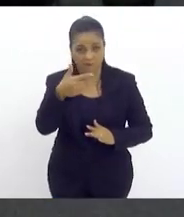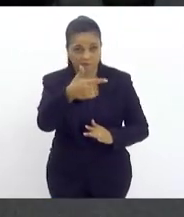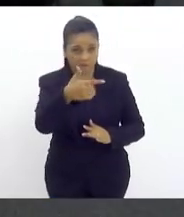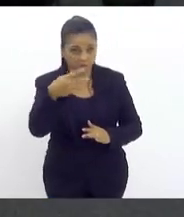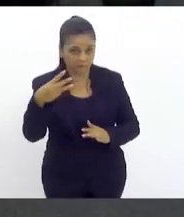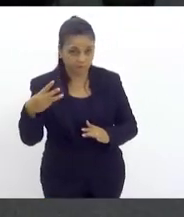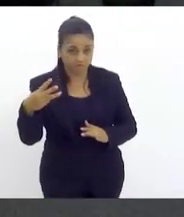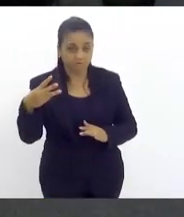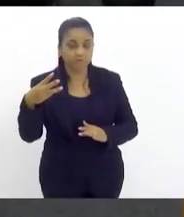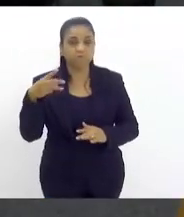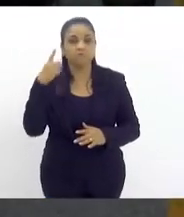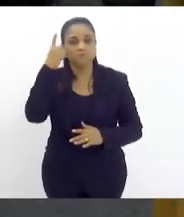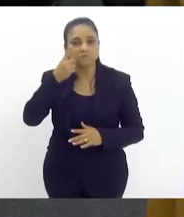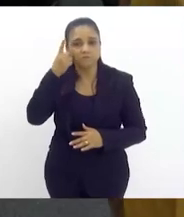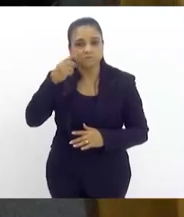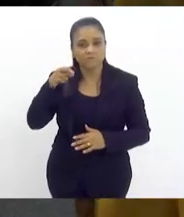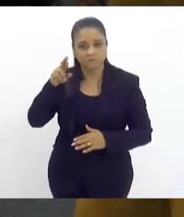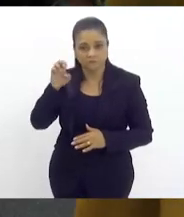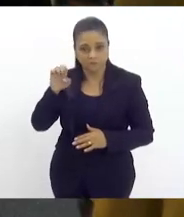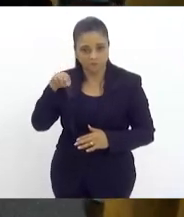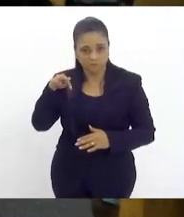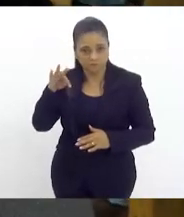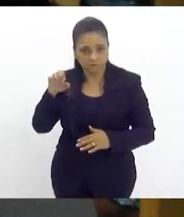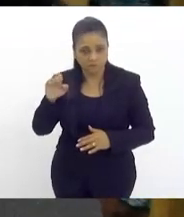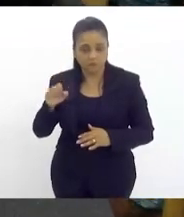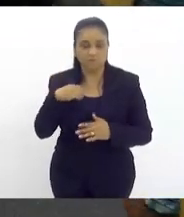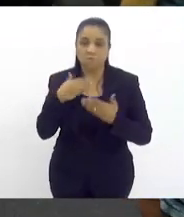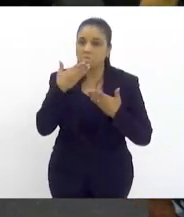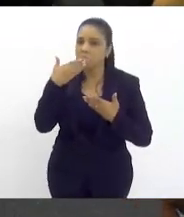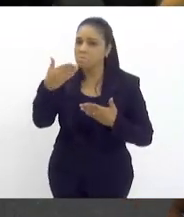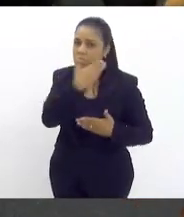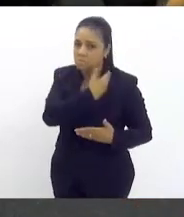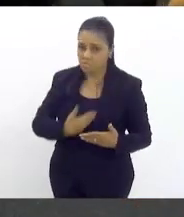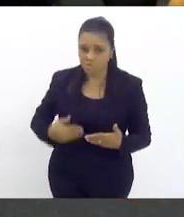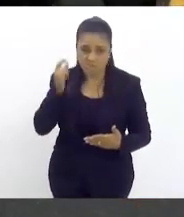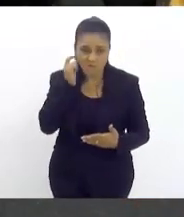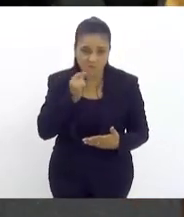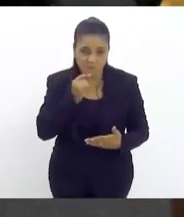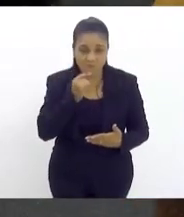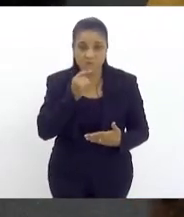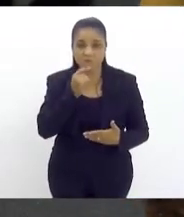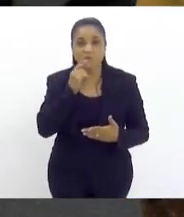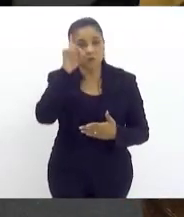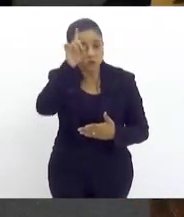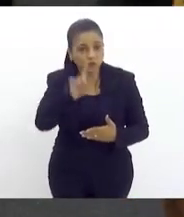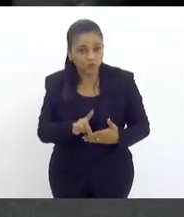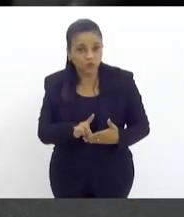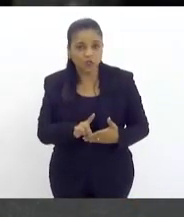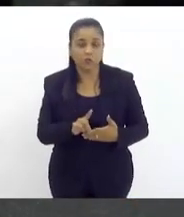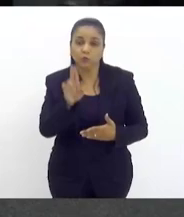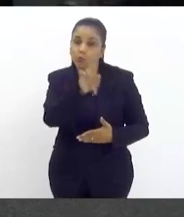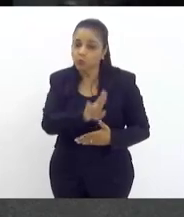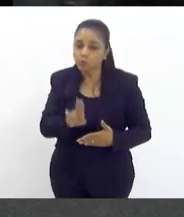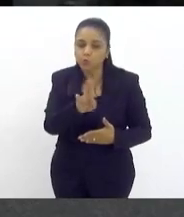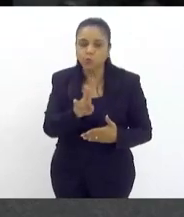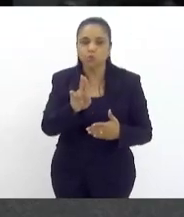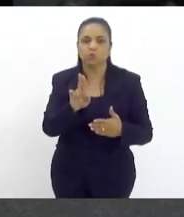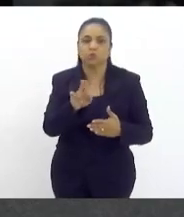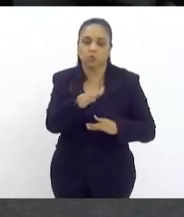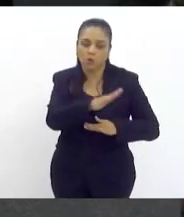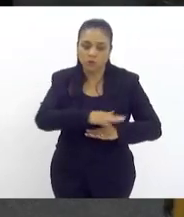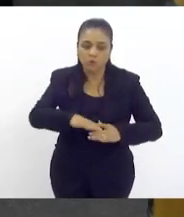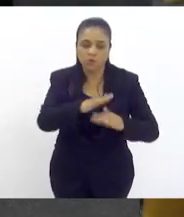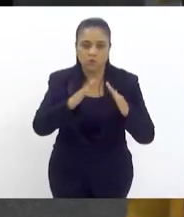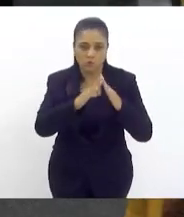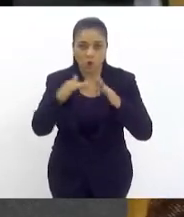deputada Renata Souza, que pede ao governador a concessão do direito real de uso do espaço na